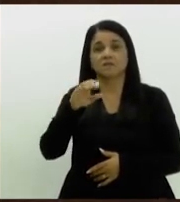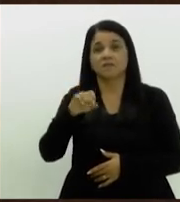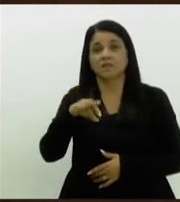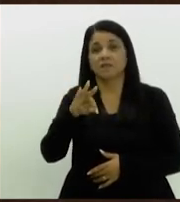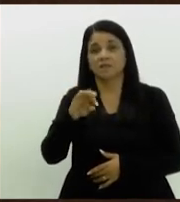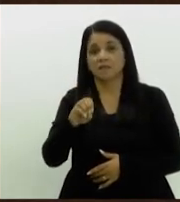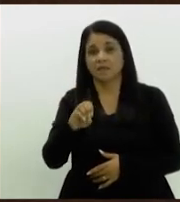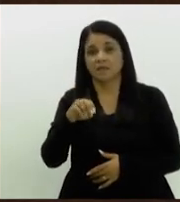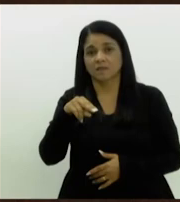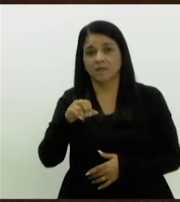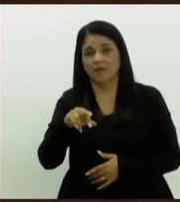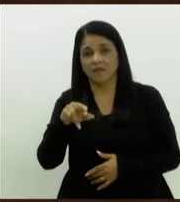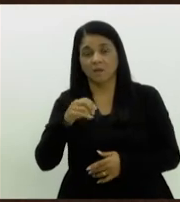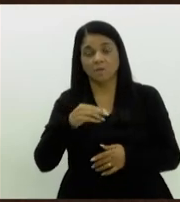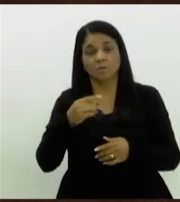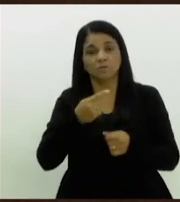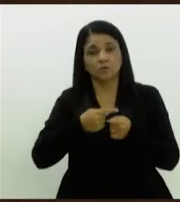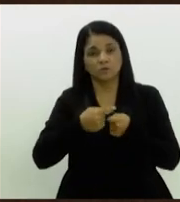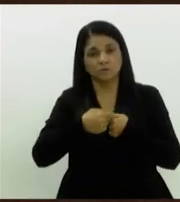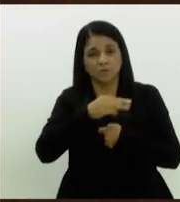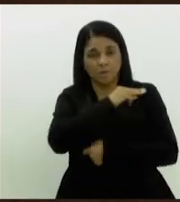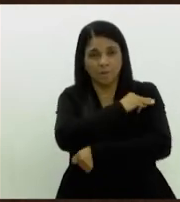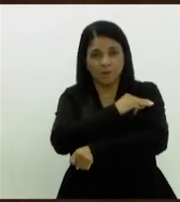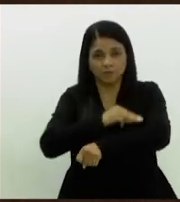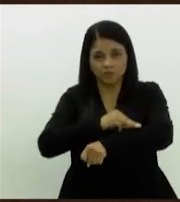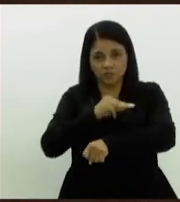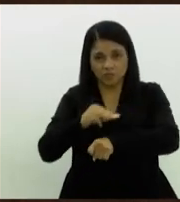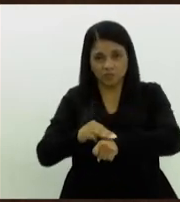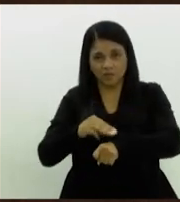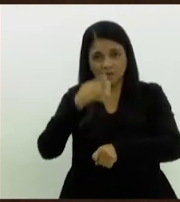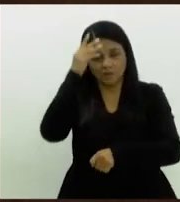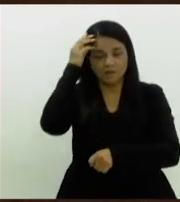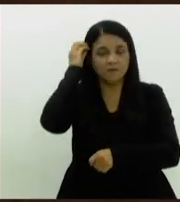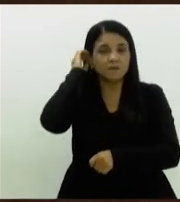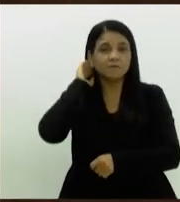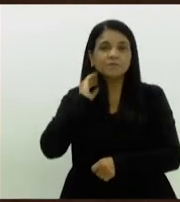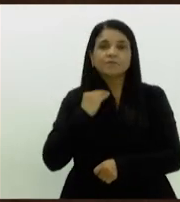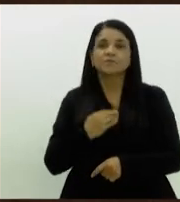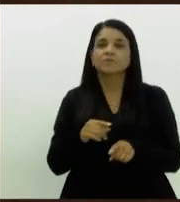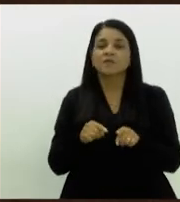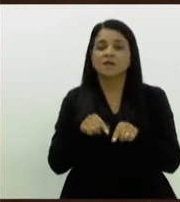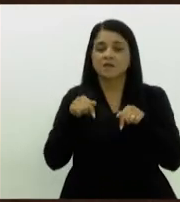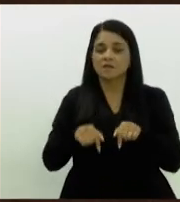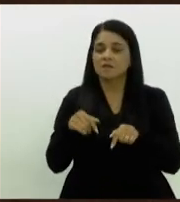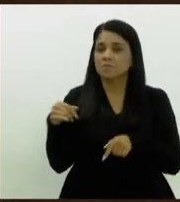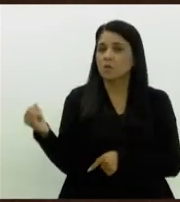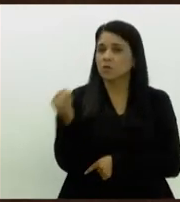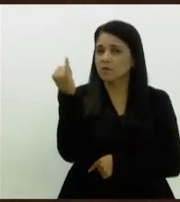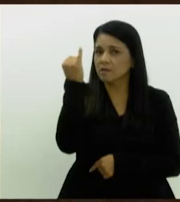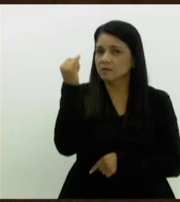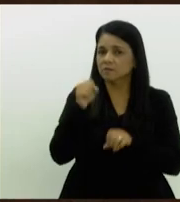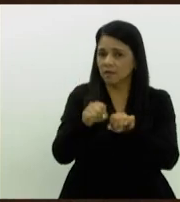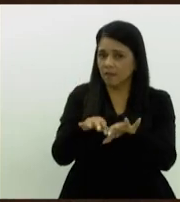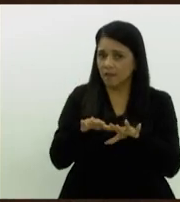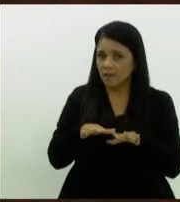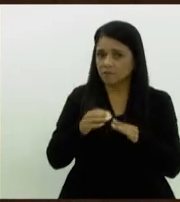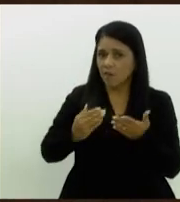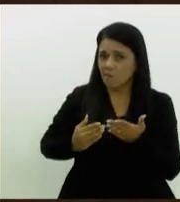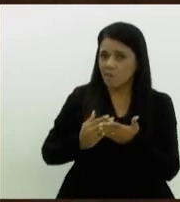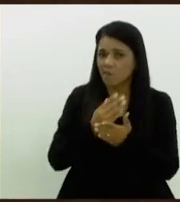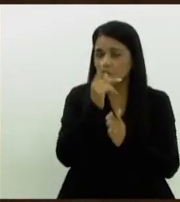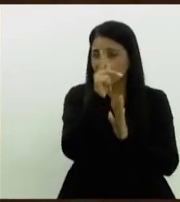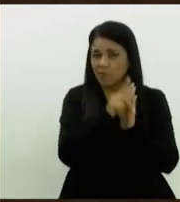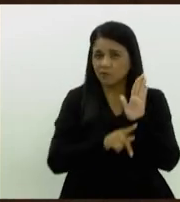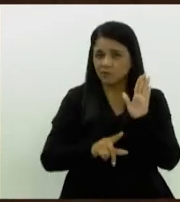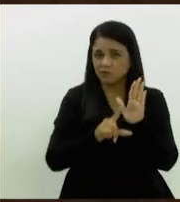Magé. É importante, deputada Tia Ju, que esta casa também aprove projetos